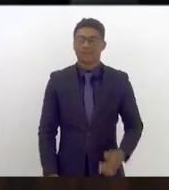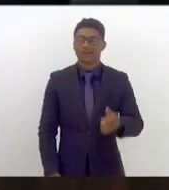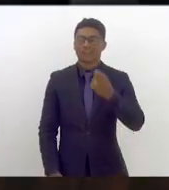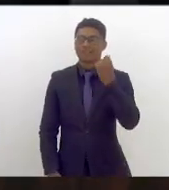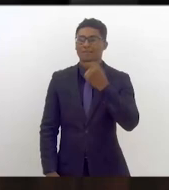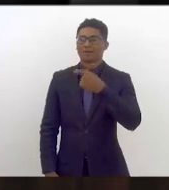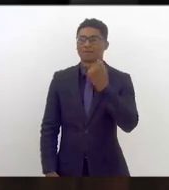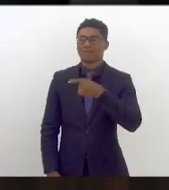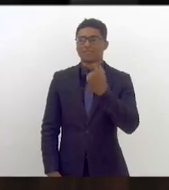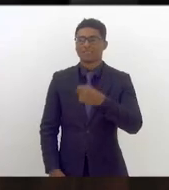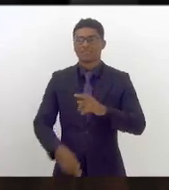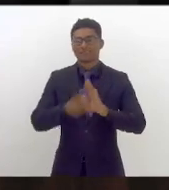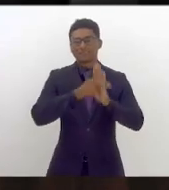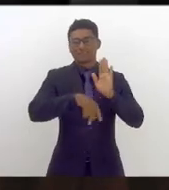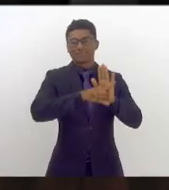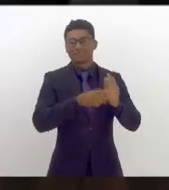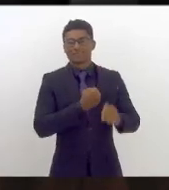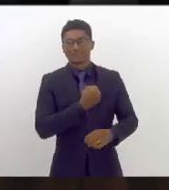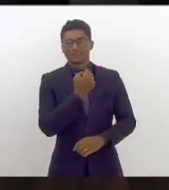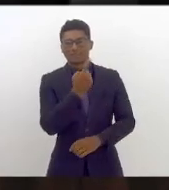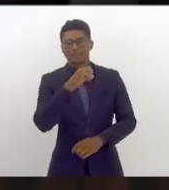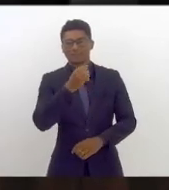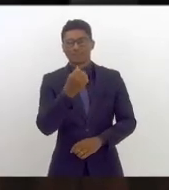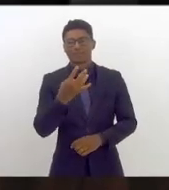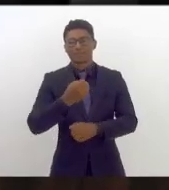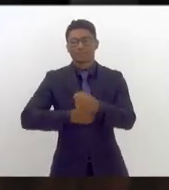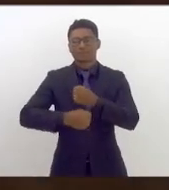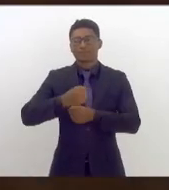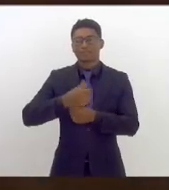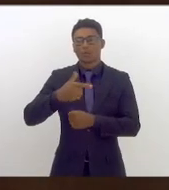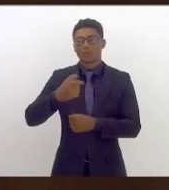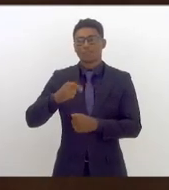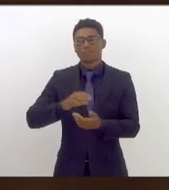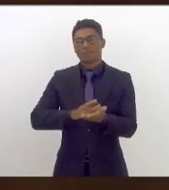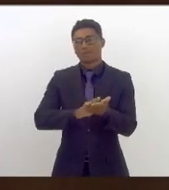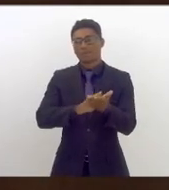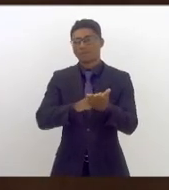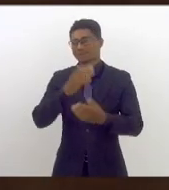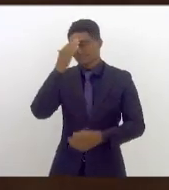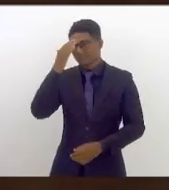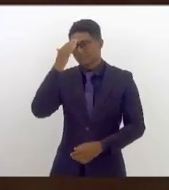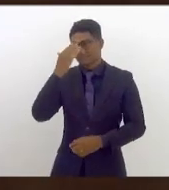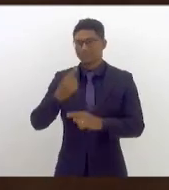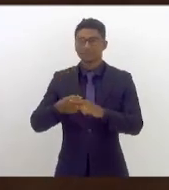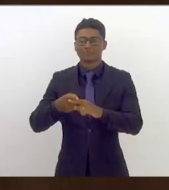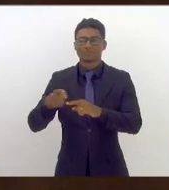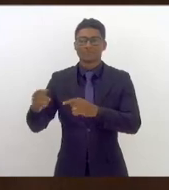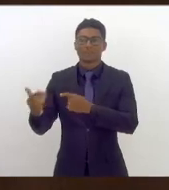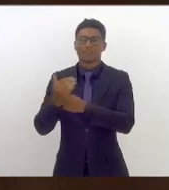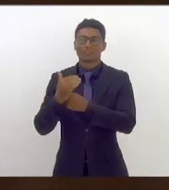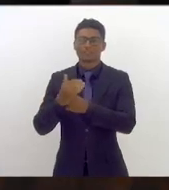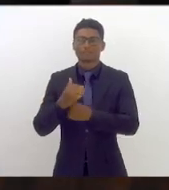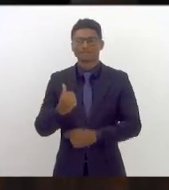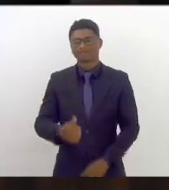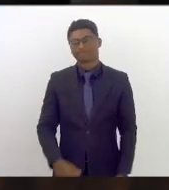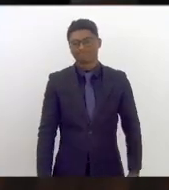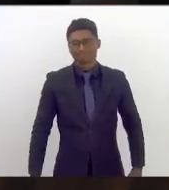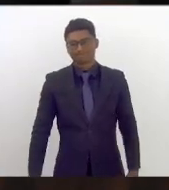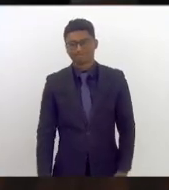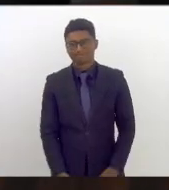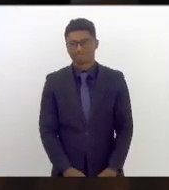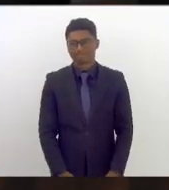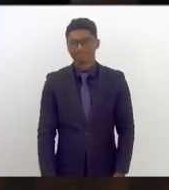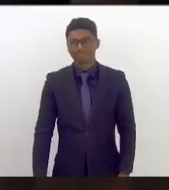graça ao projeto 1974-2020. Parabéns. Muito obrigado por me orientar.